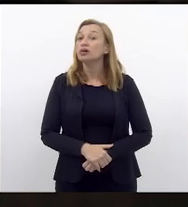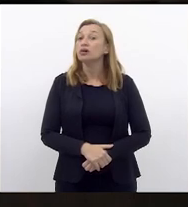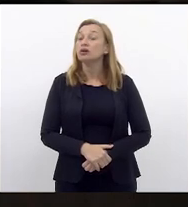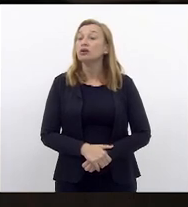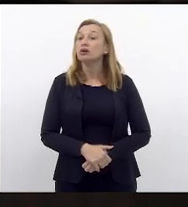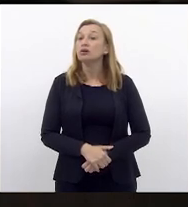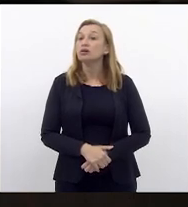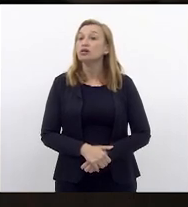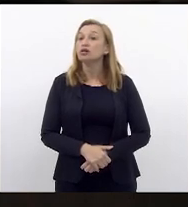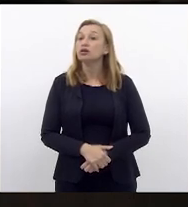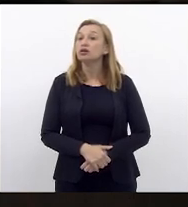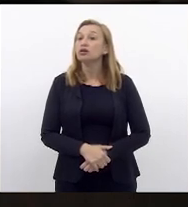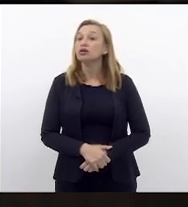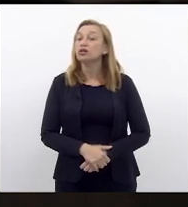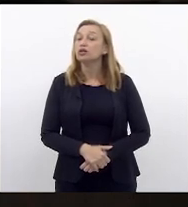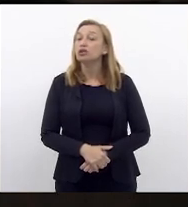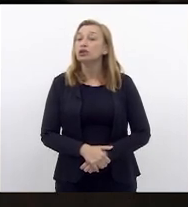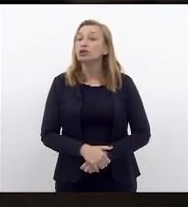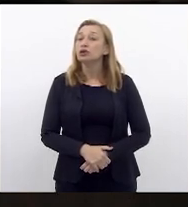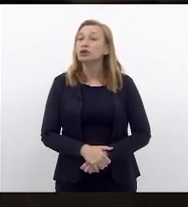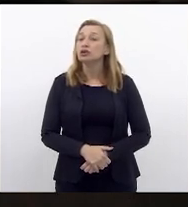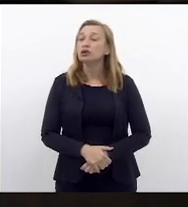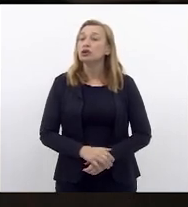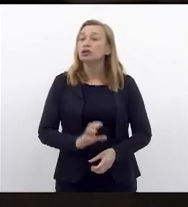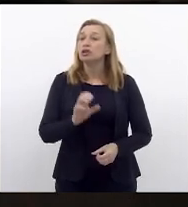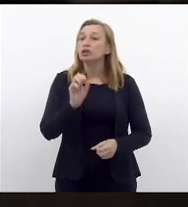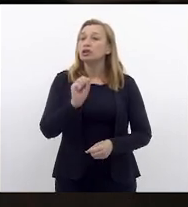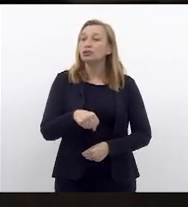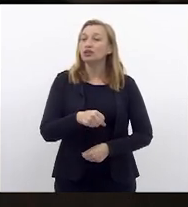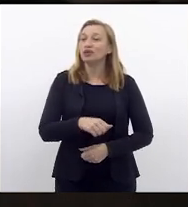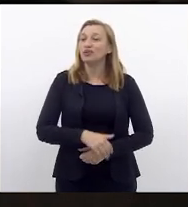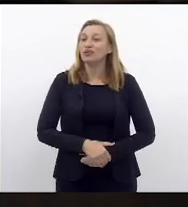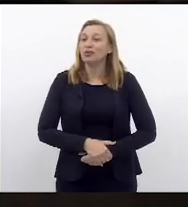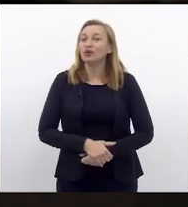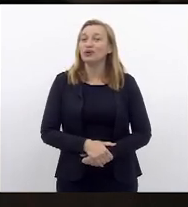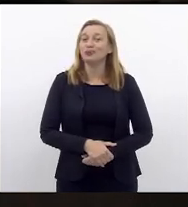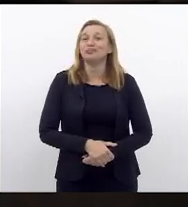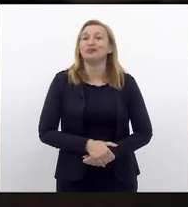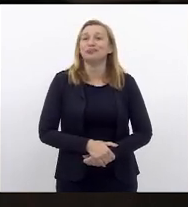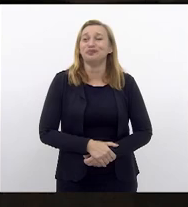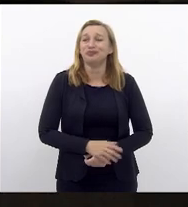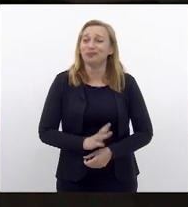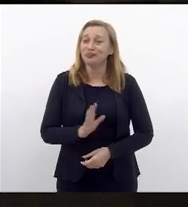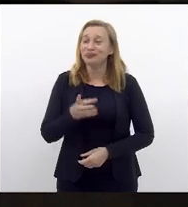Vota, Val. Vota sim. Vota sim.